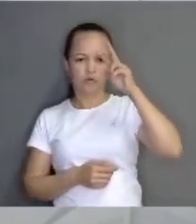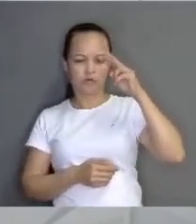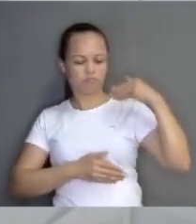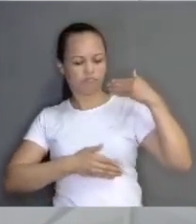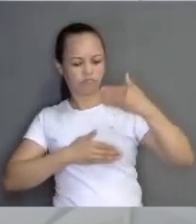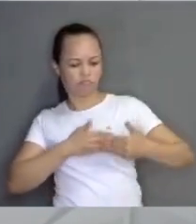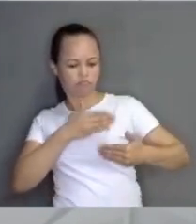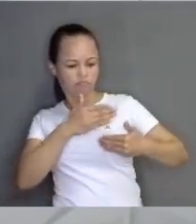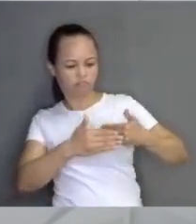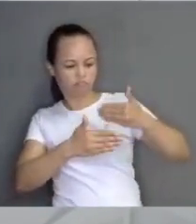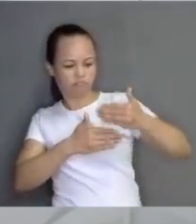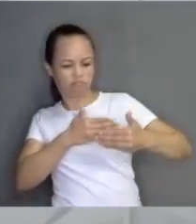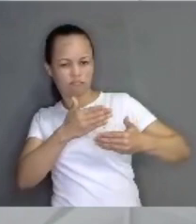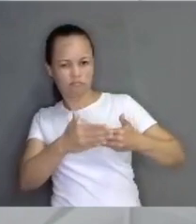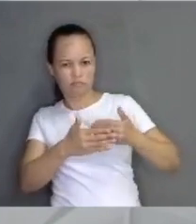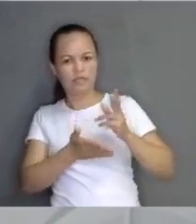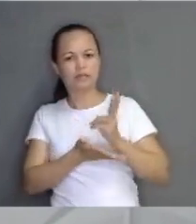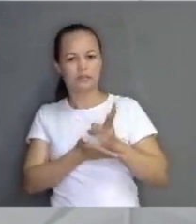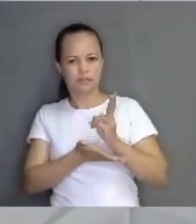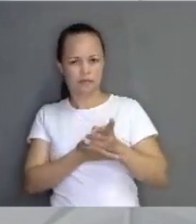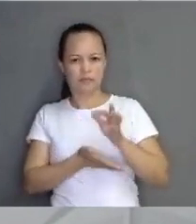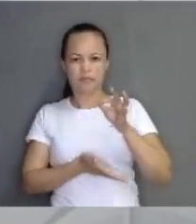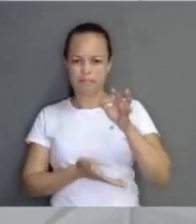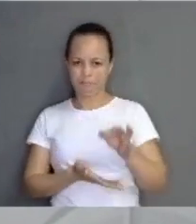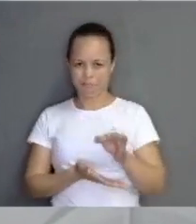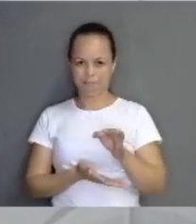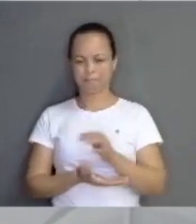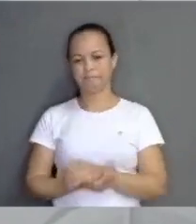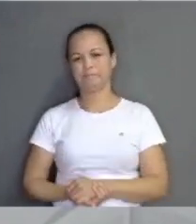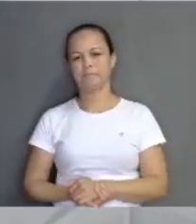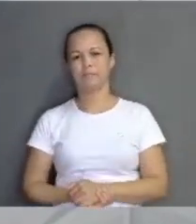em geração, certo?